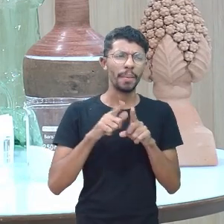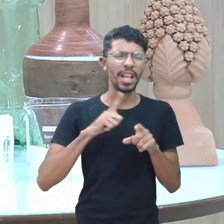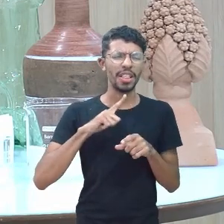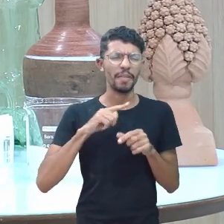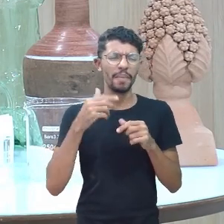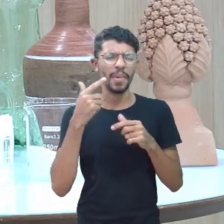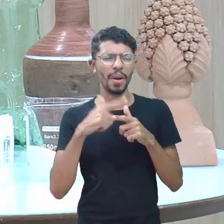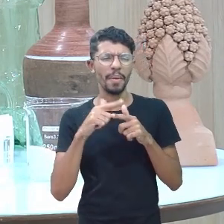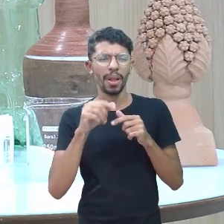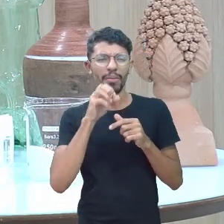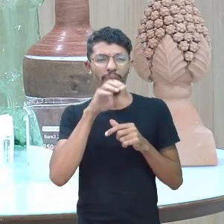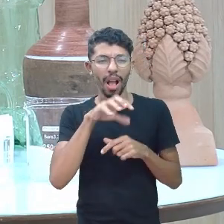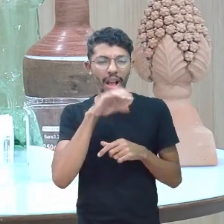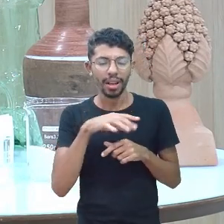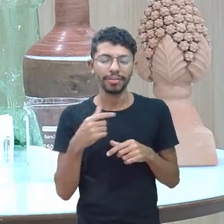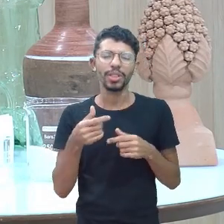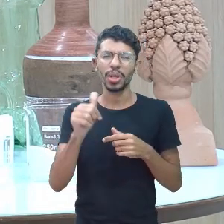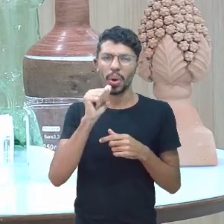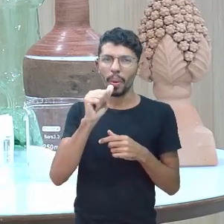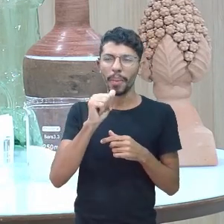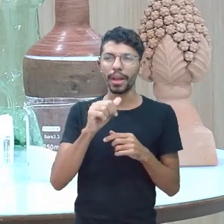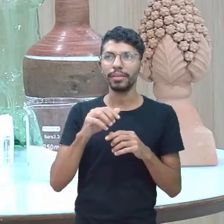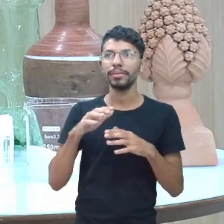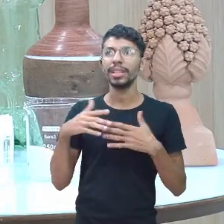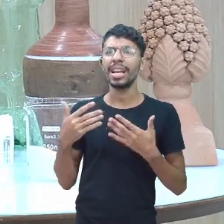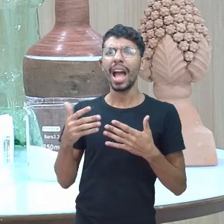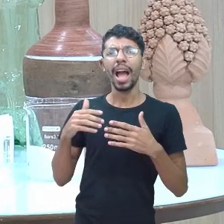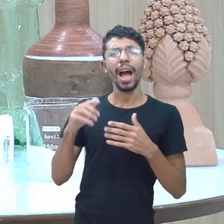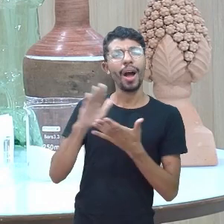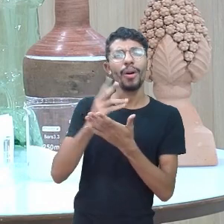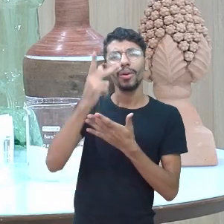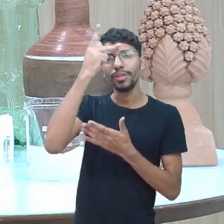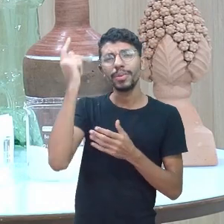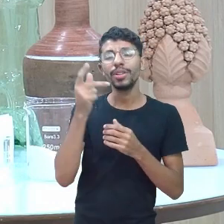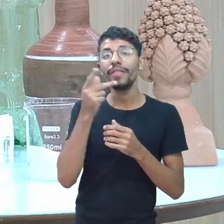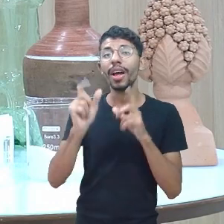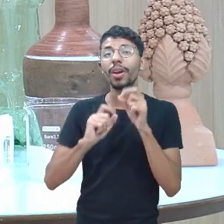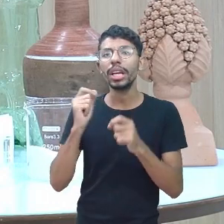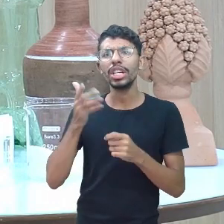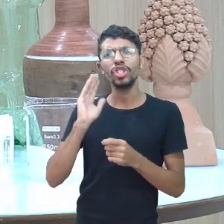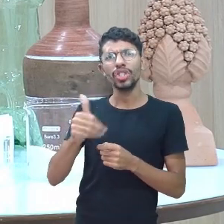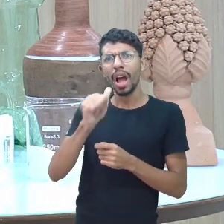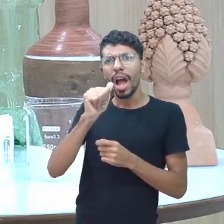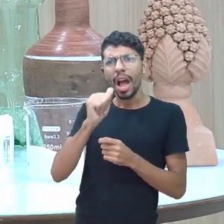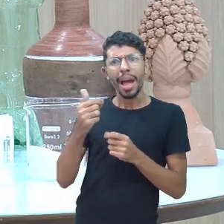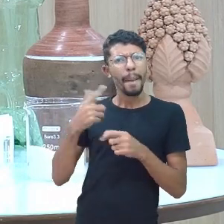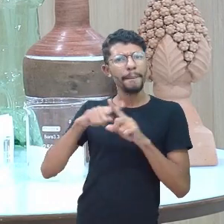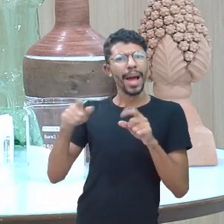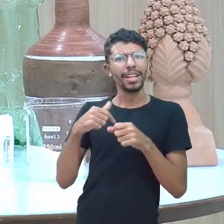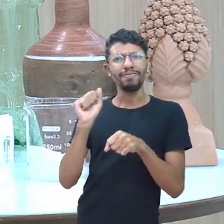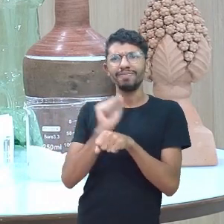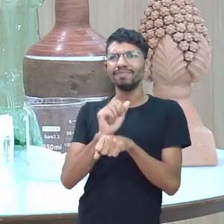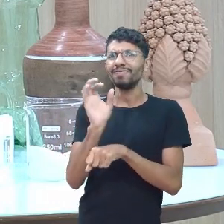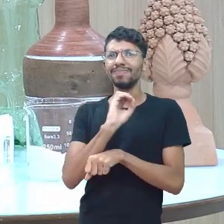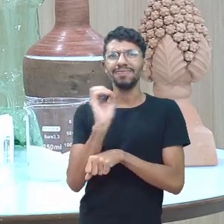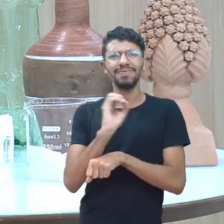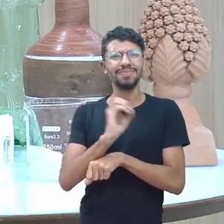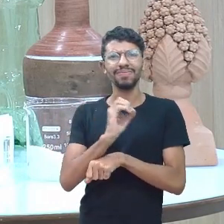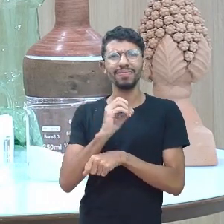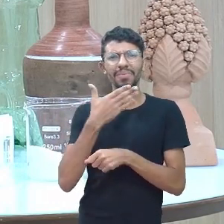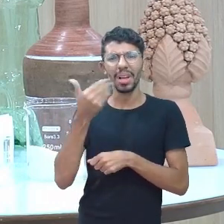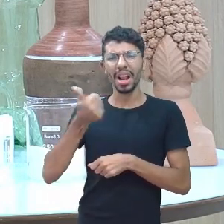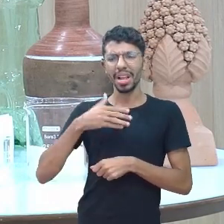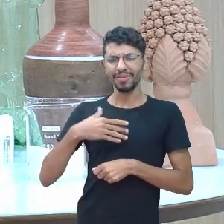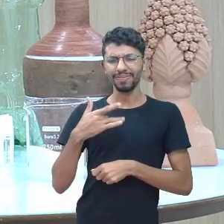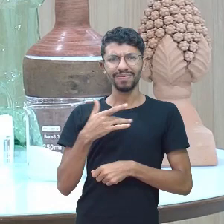dizem assim, eu tomei bastante soro e ainda não parou. O objetivo dele não é esse. O objetivo do soro caseiro